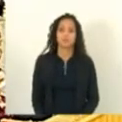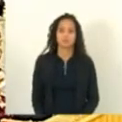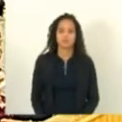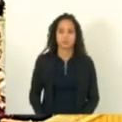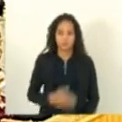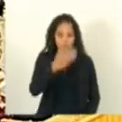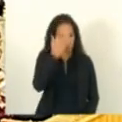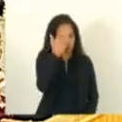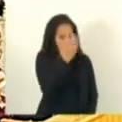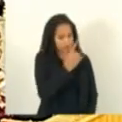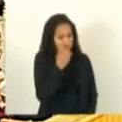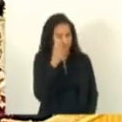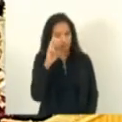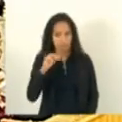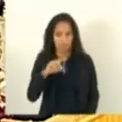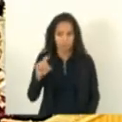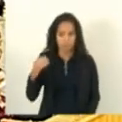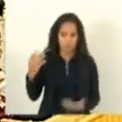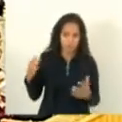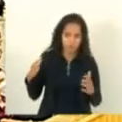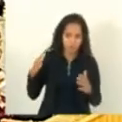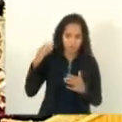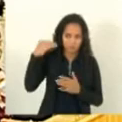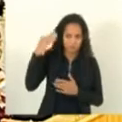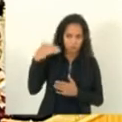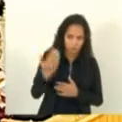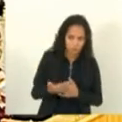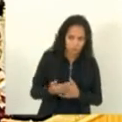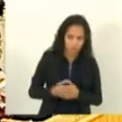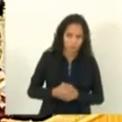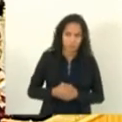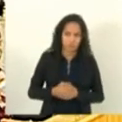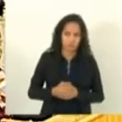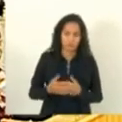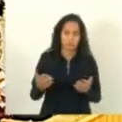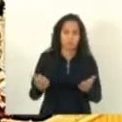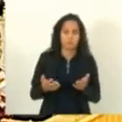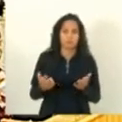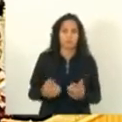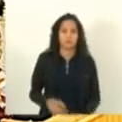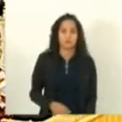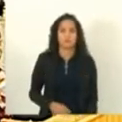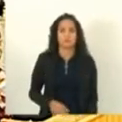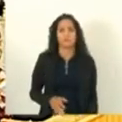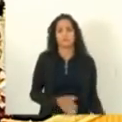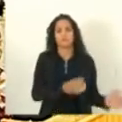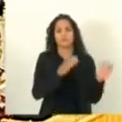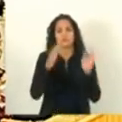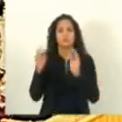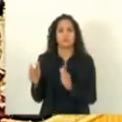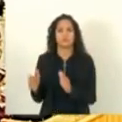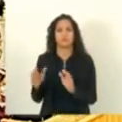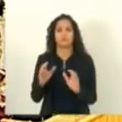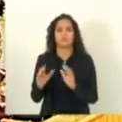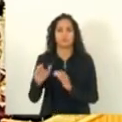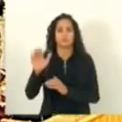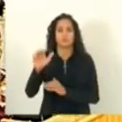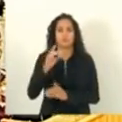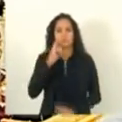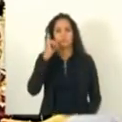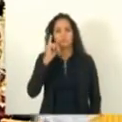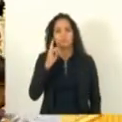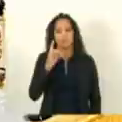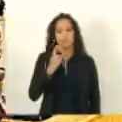Obrigado, deputado Renzo. Parabéns pela homenagem. Parabéns. Vamos passar agora para a fase das comunicações, com a palavra o